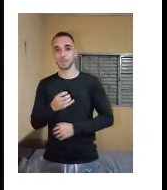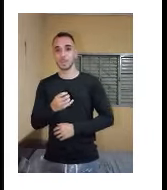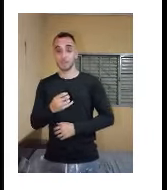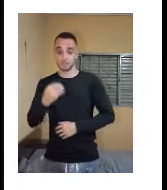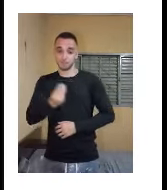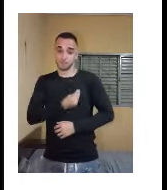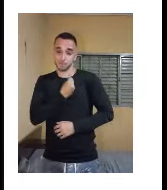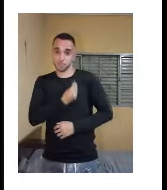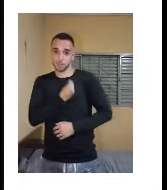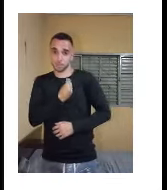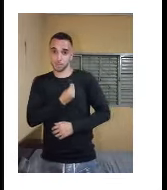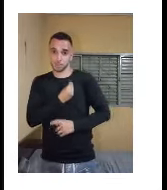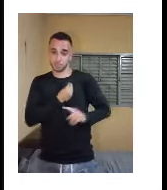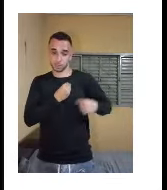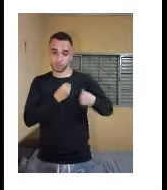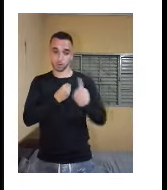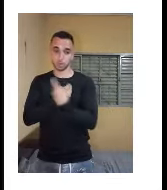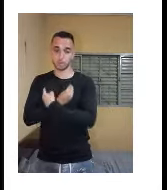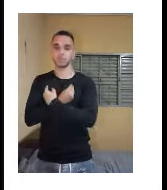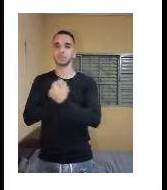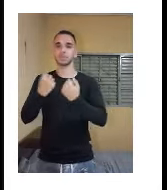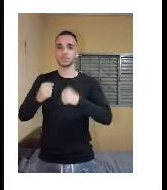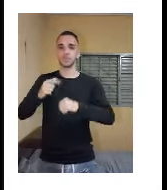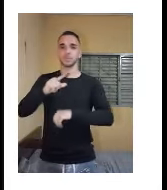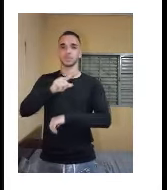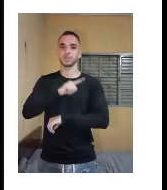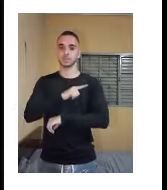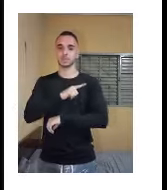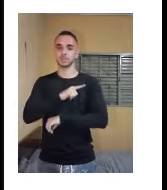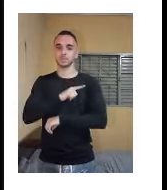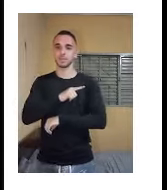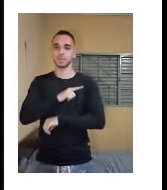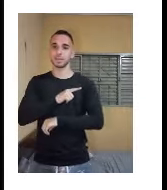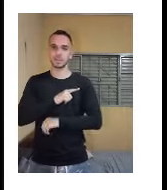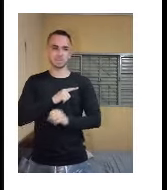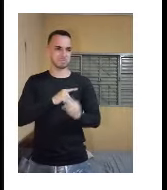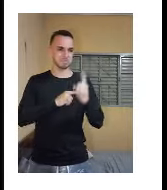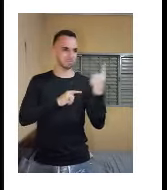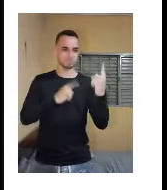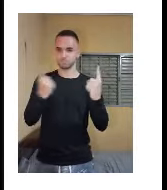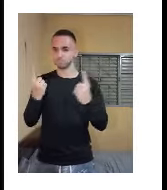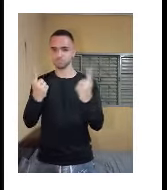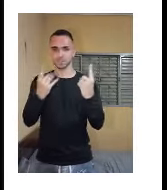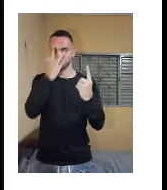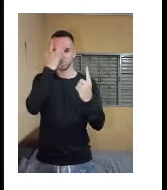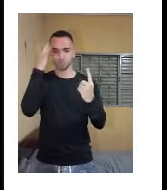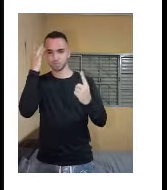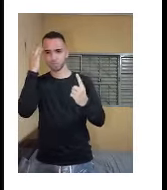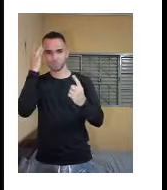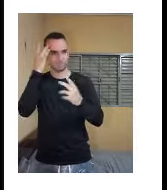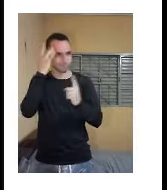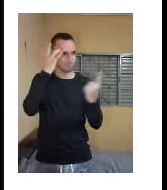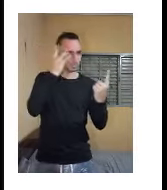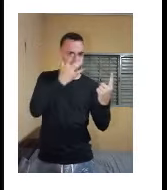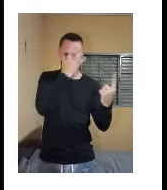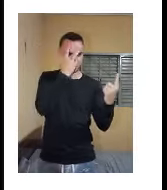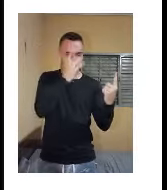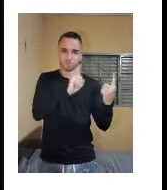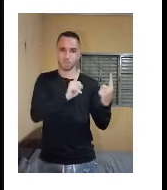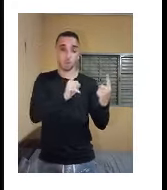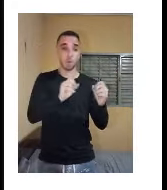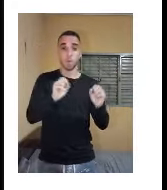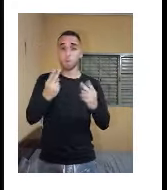uma adaptação de forma individual, de país, o Brasil, mas é de